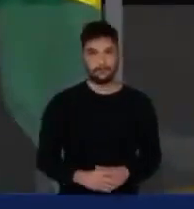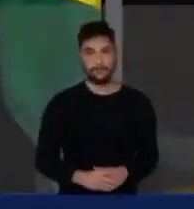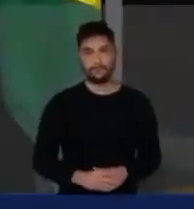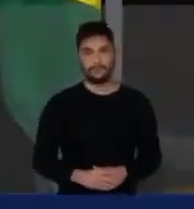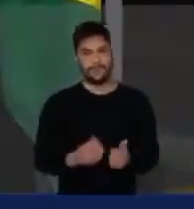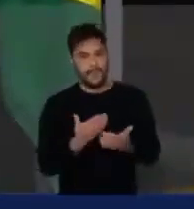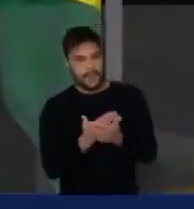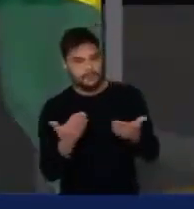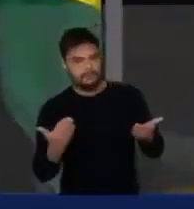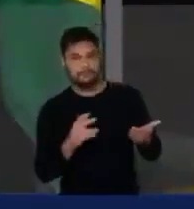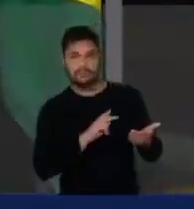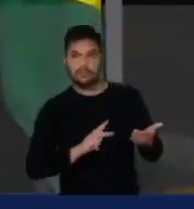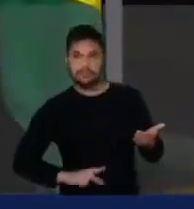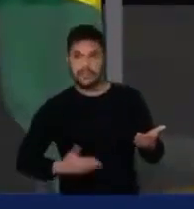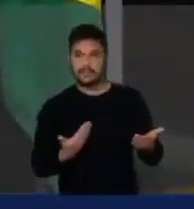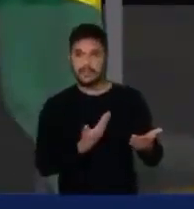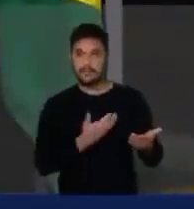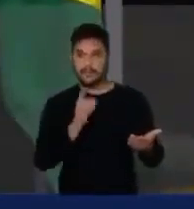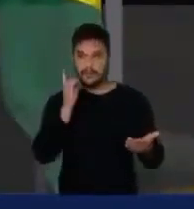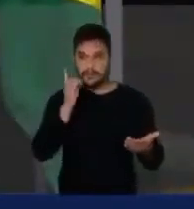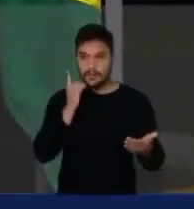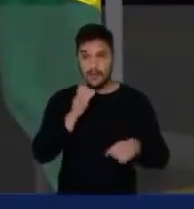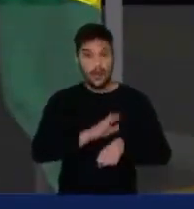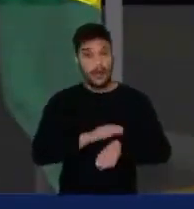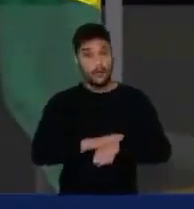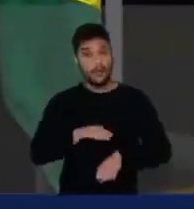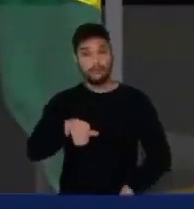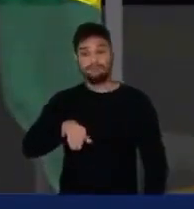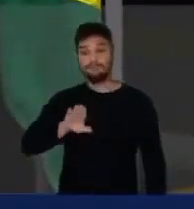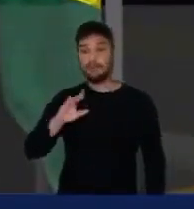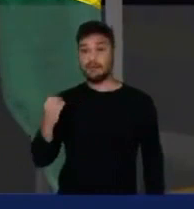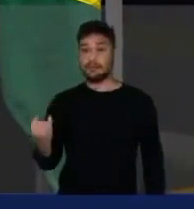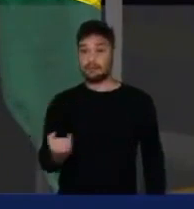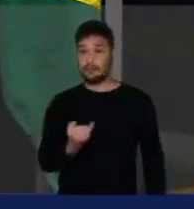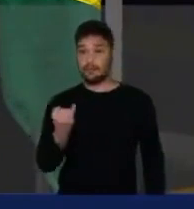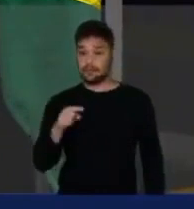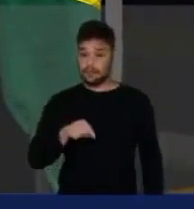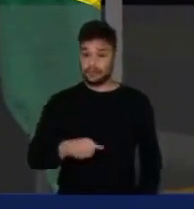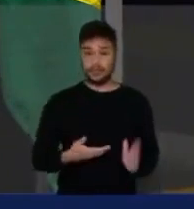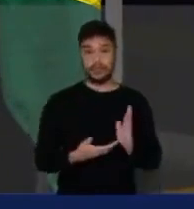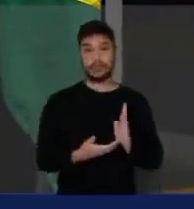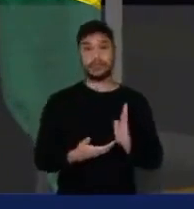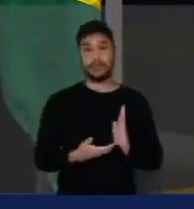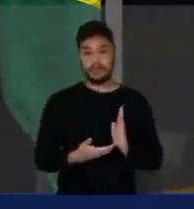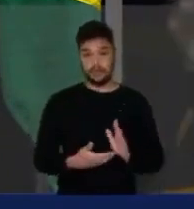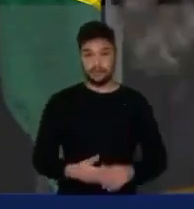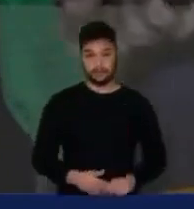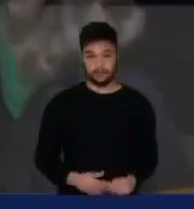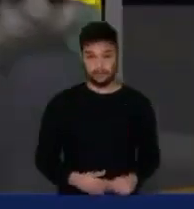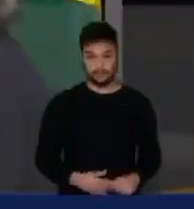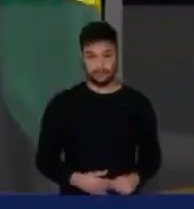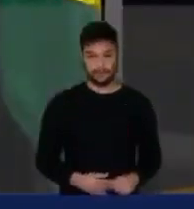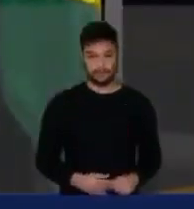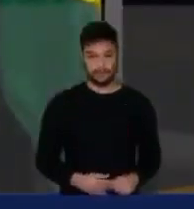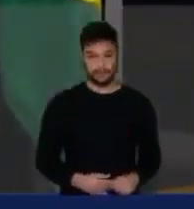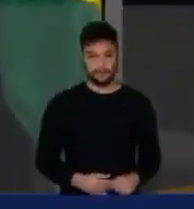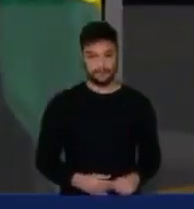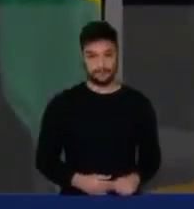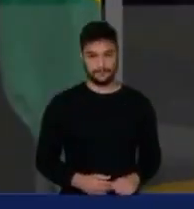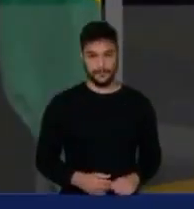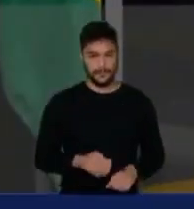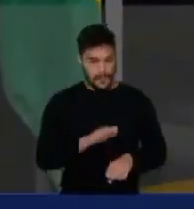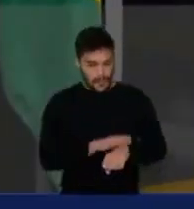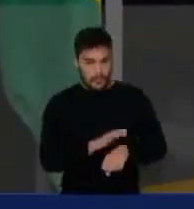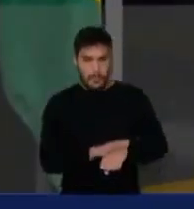Parlamentares, este momento, não tenho dúvida, é um dos momentos mais históricos desta casa, desta Câmara dos Deputados, deste Parlamento. É o momento